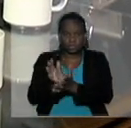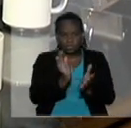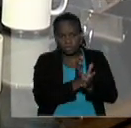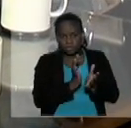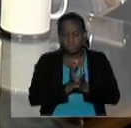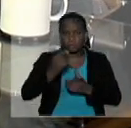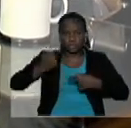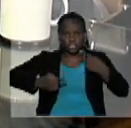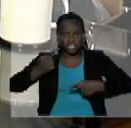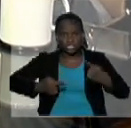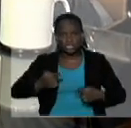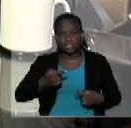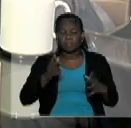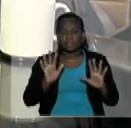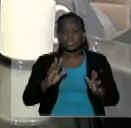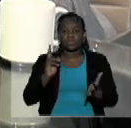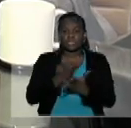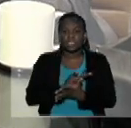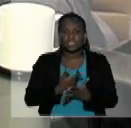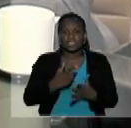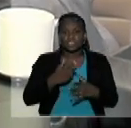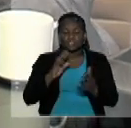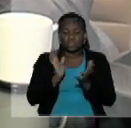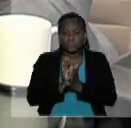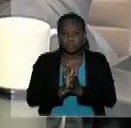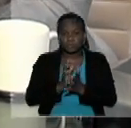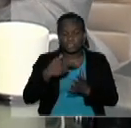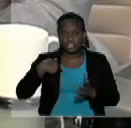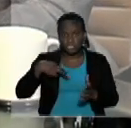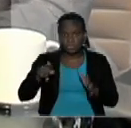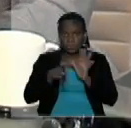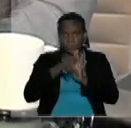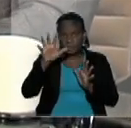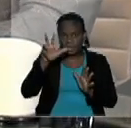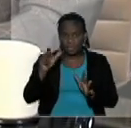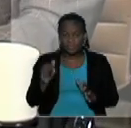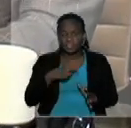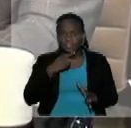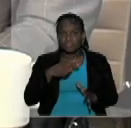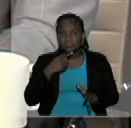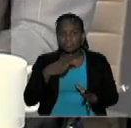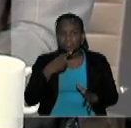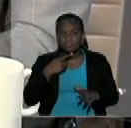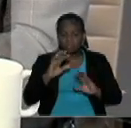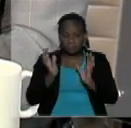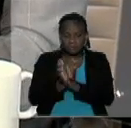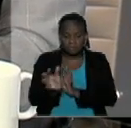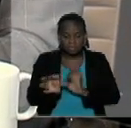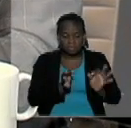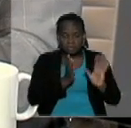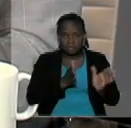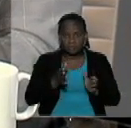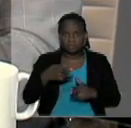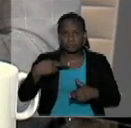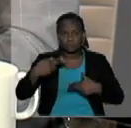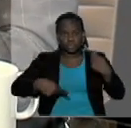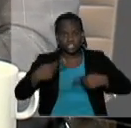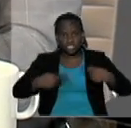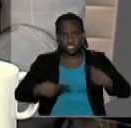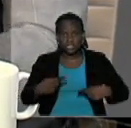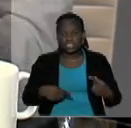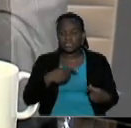organizado politicamente, e o que acontece que as religiões de matriz africana não conseguem se organizar politicamente